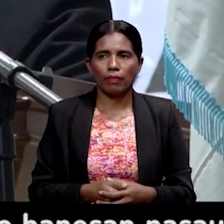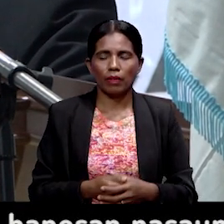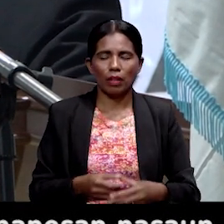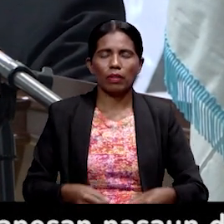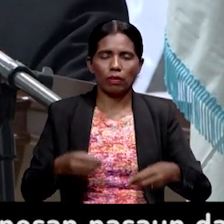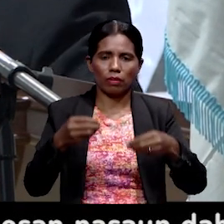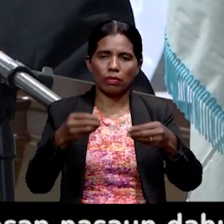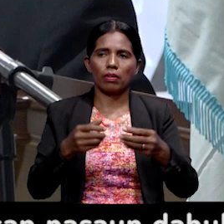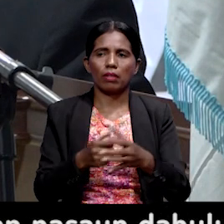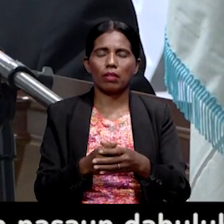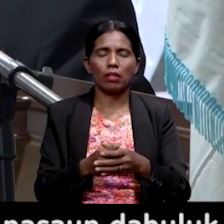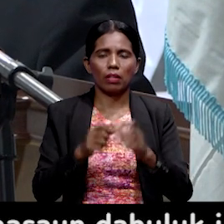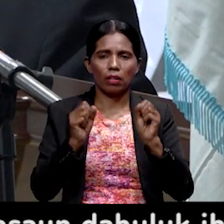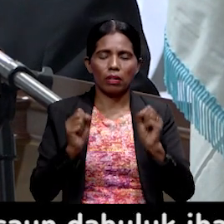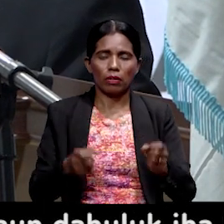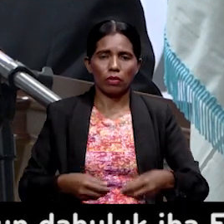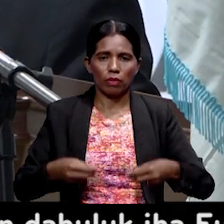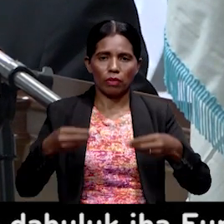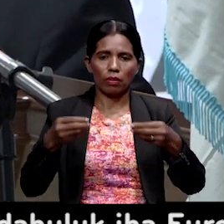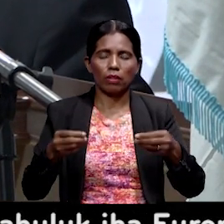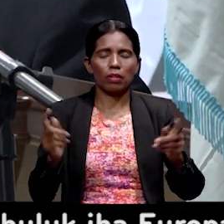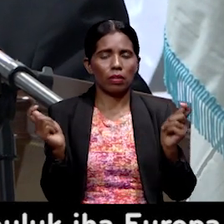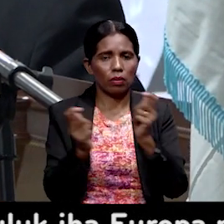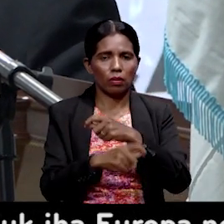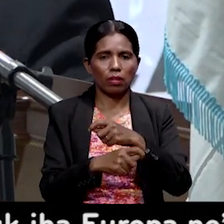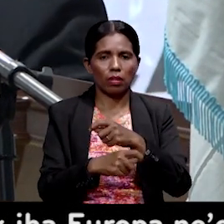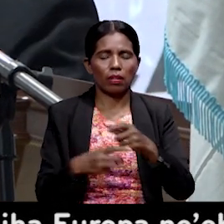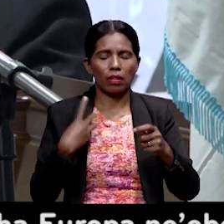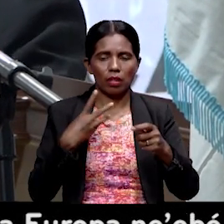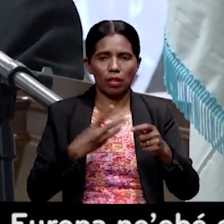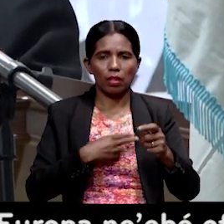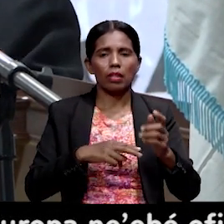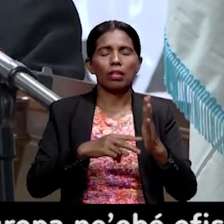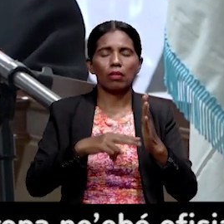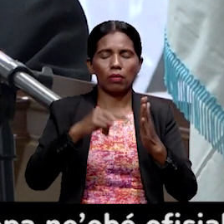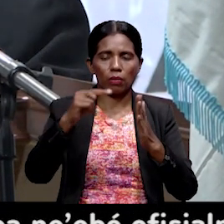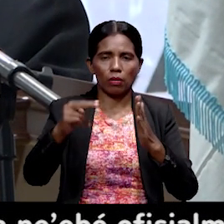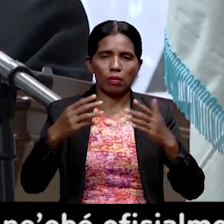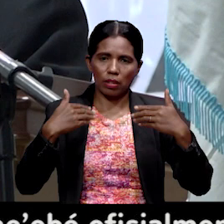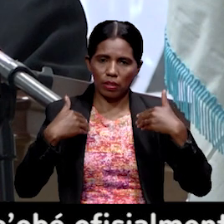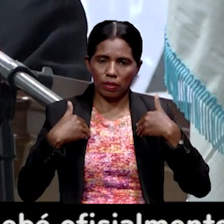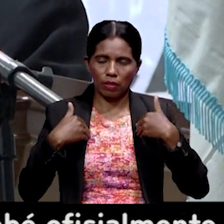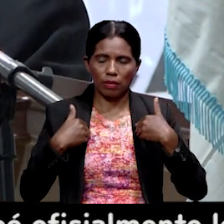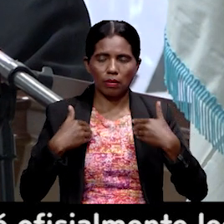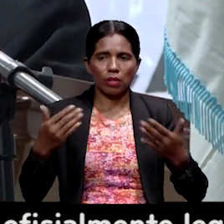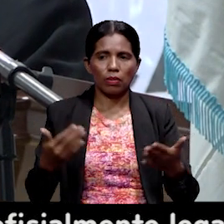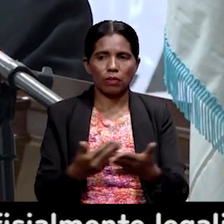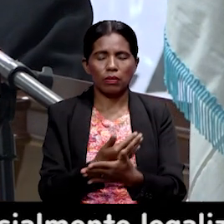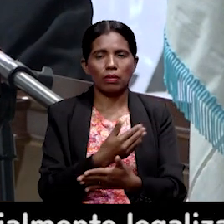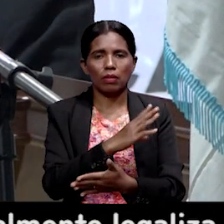aproveitar, poderá se transformar numa enorme fonte de criação, de inovação